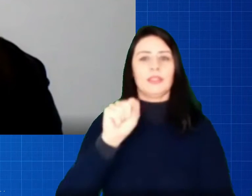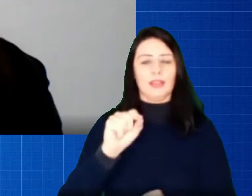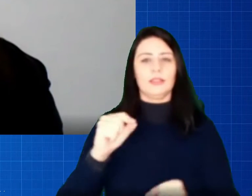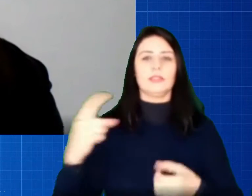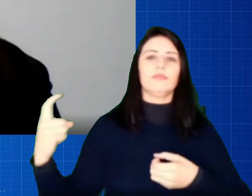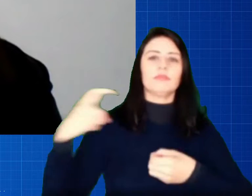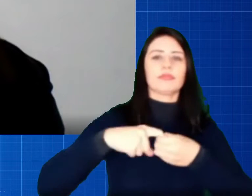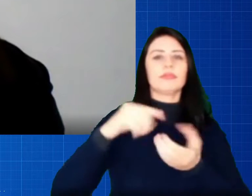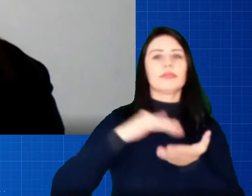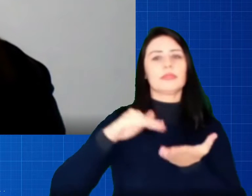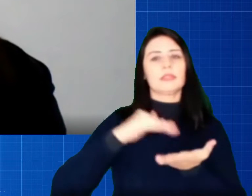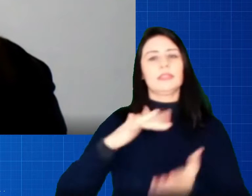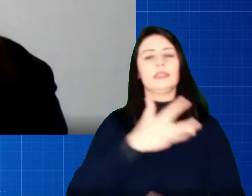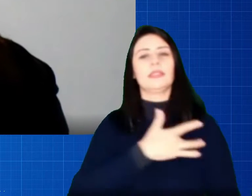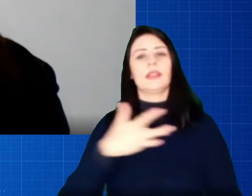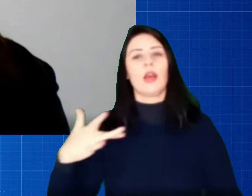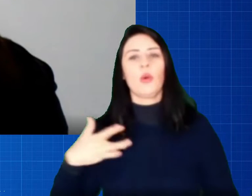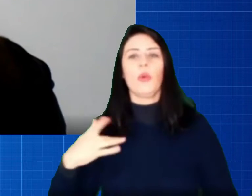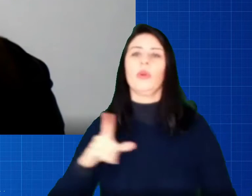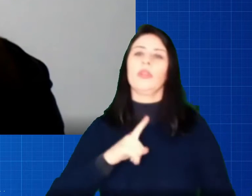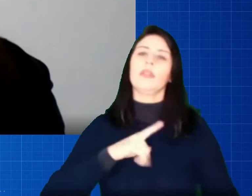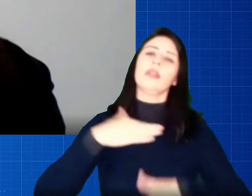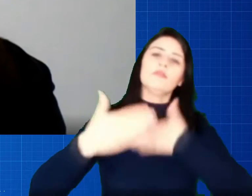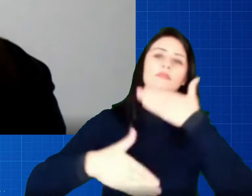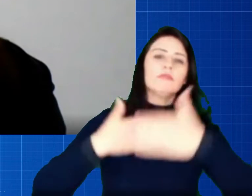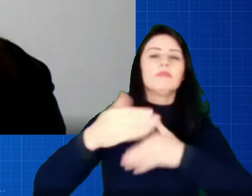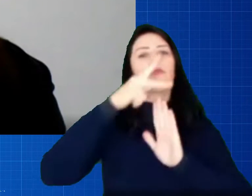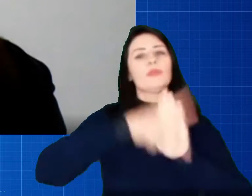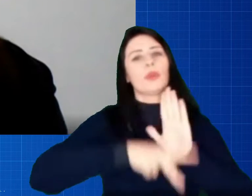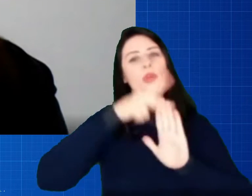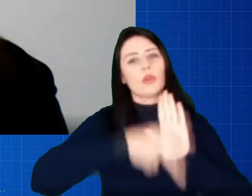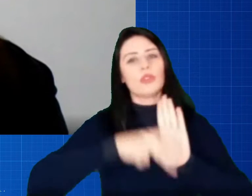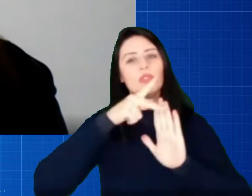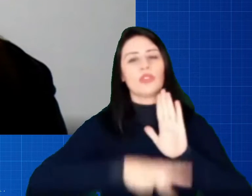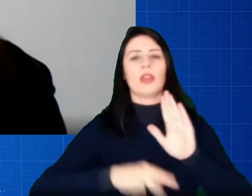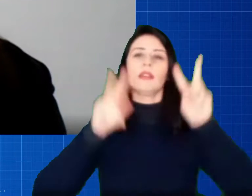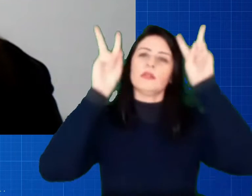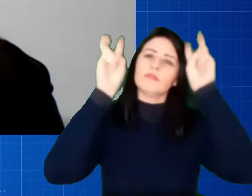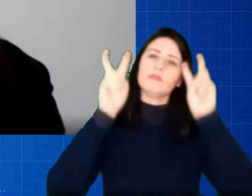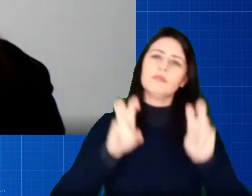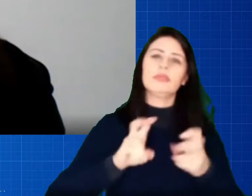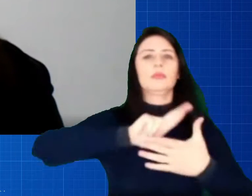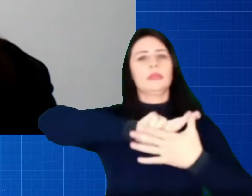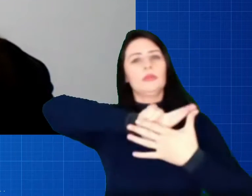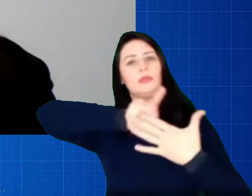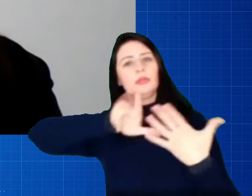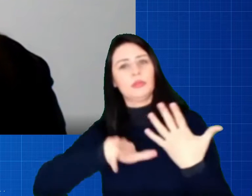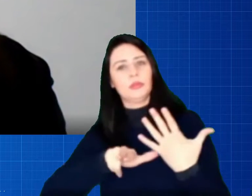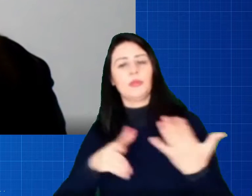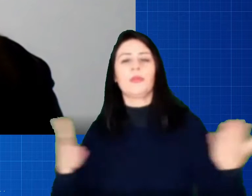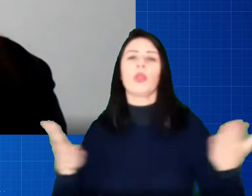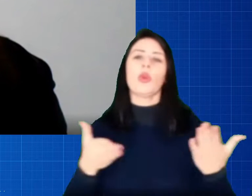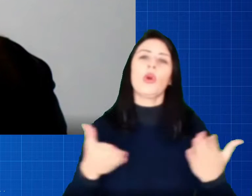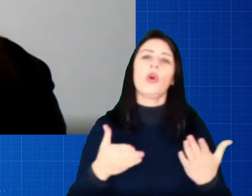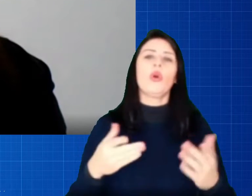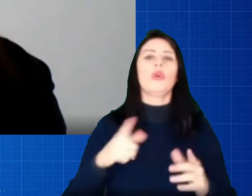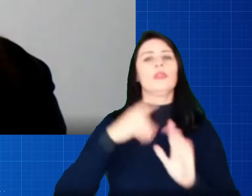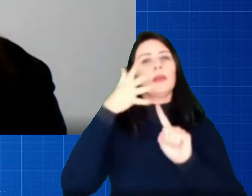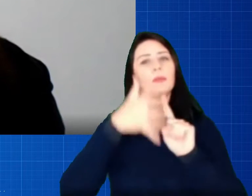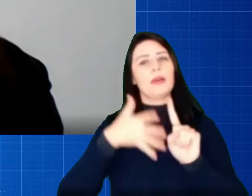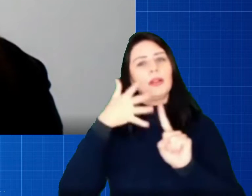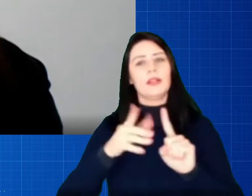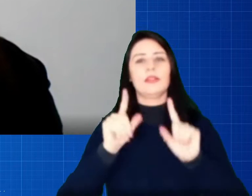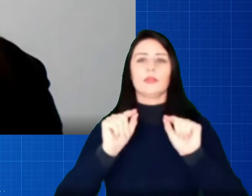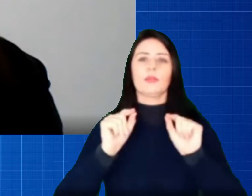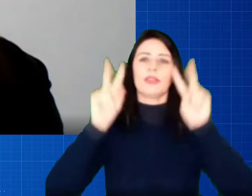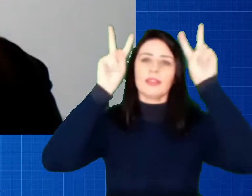com a Secretaria Municipal de Saúde, serão desenvolvidas ações locais efetivas sobre várias temáticas. Hoje, nesse encontro,